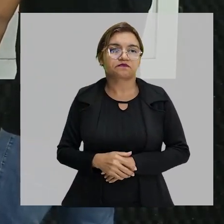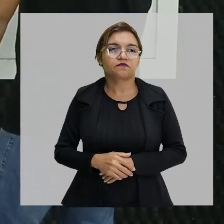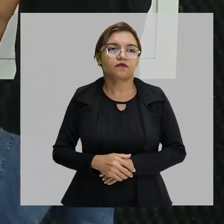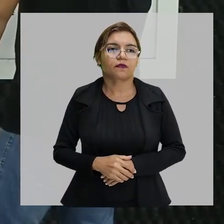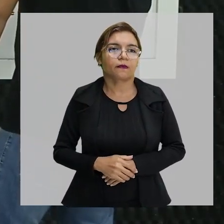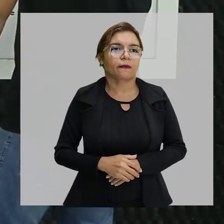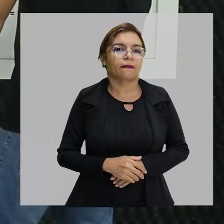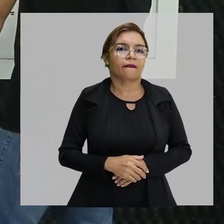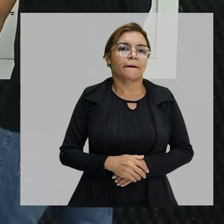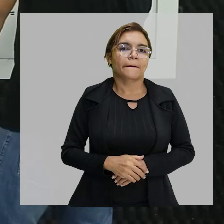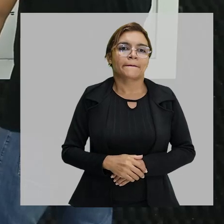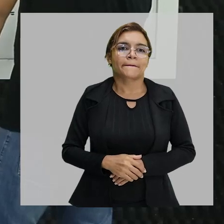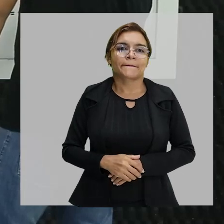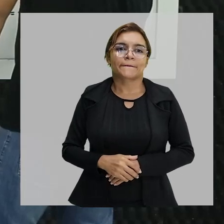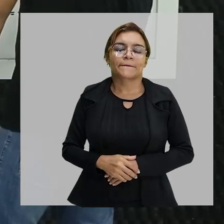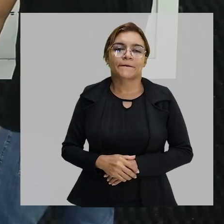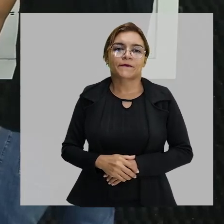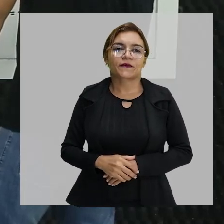multiplicado por 1 meio